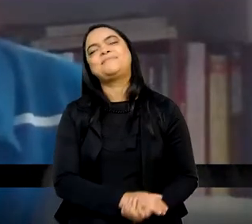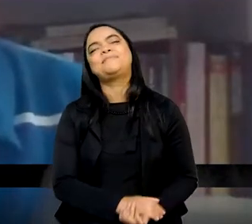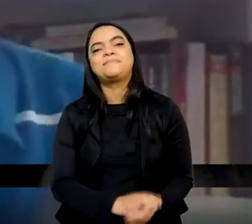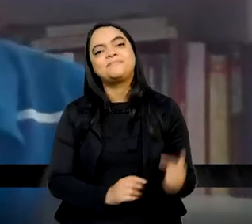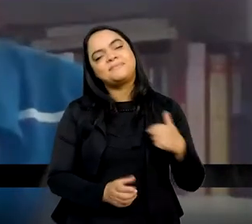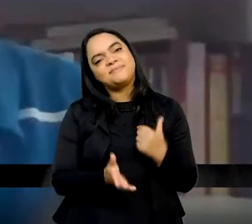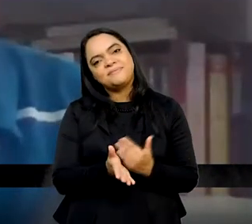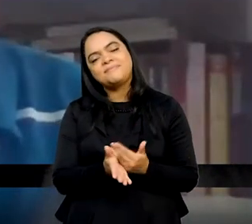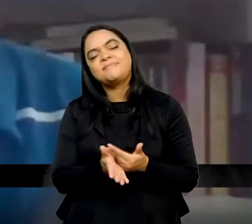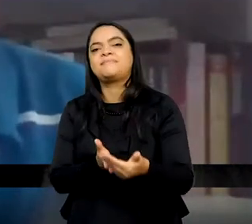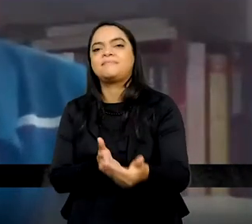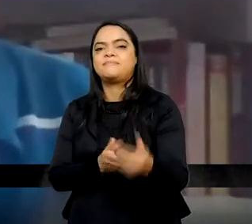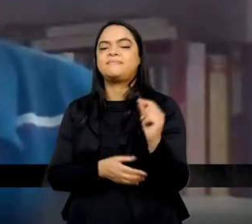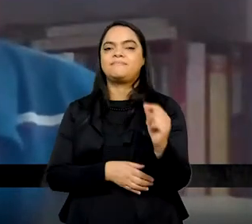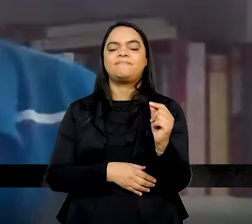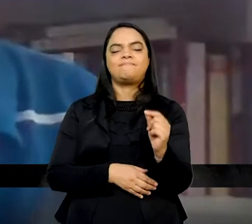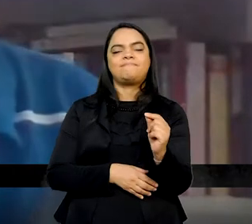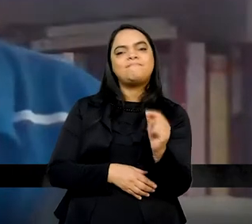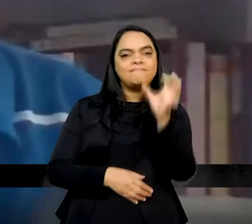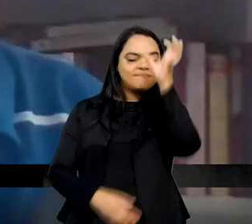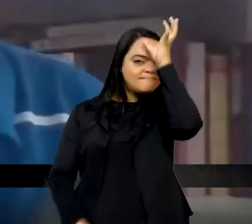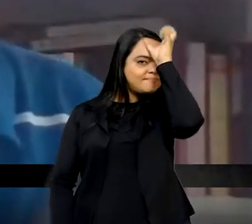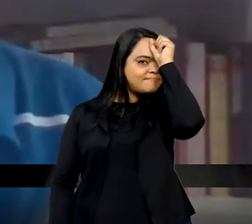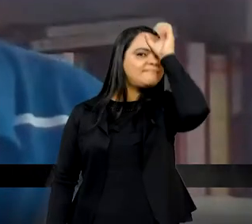Comecei a ver isso